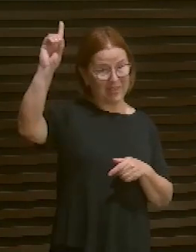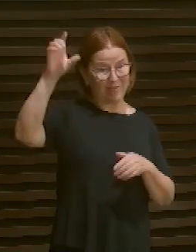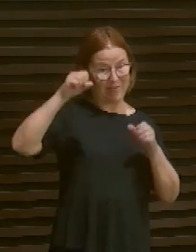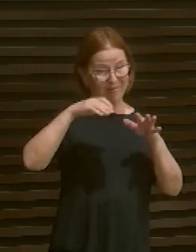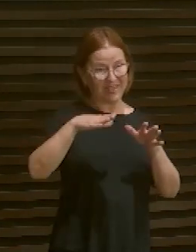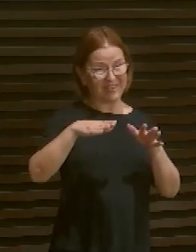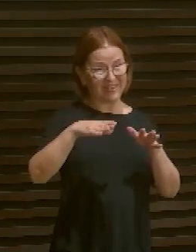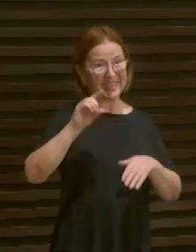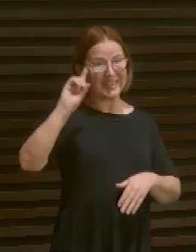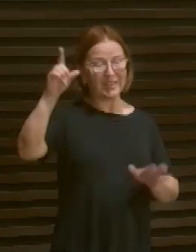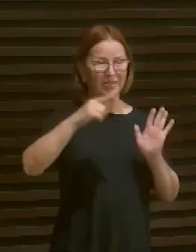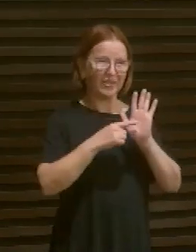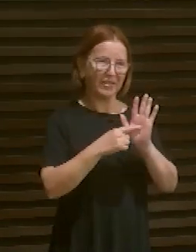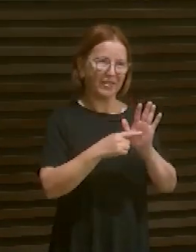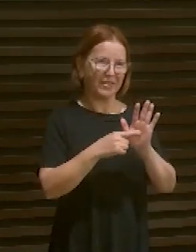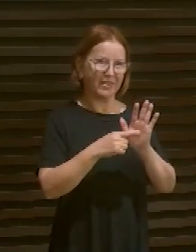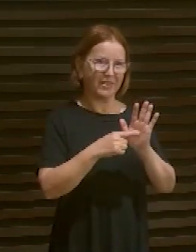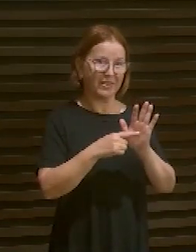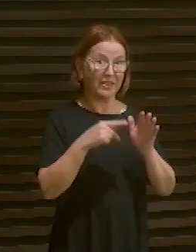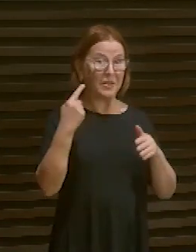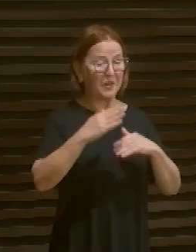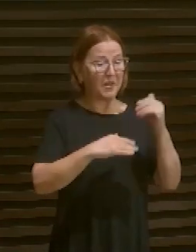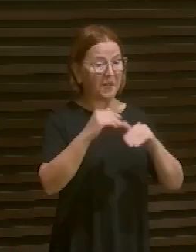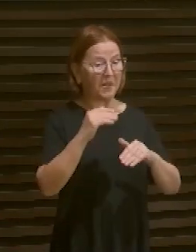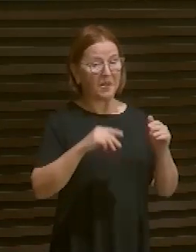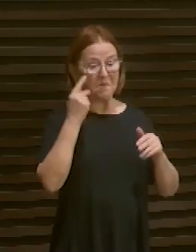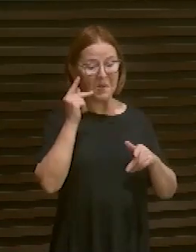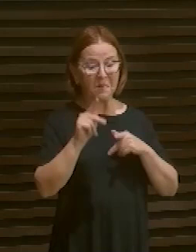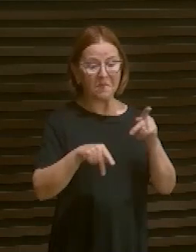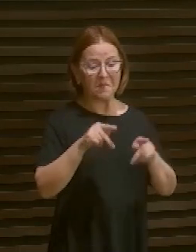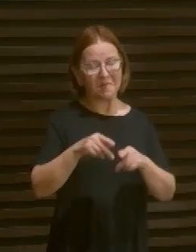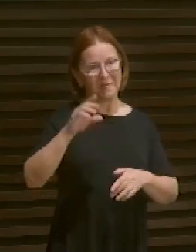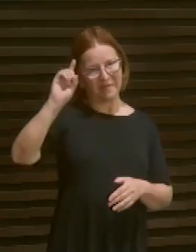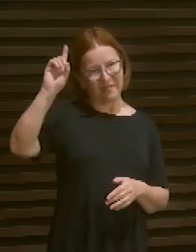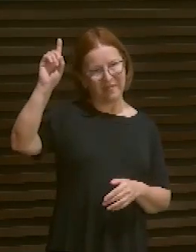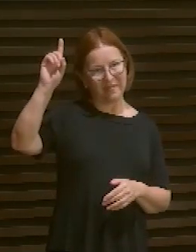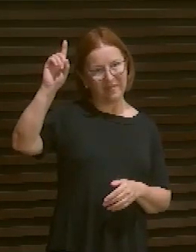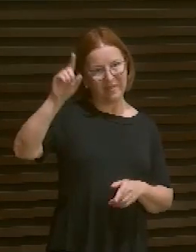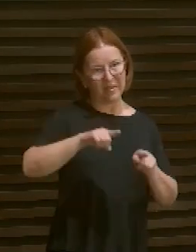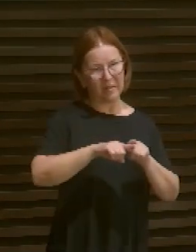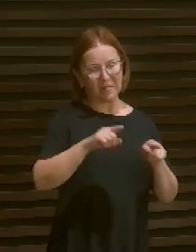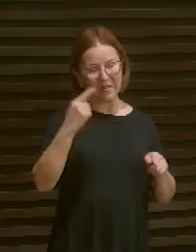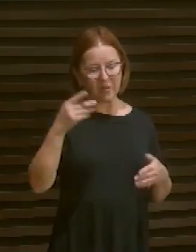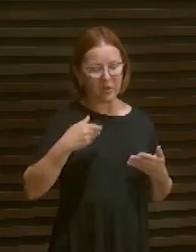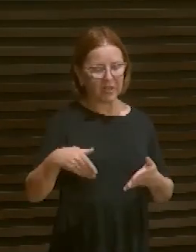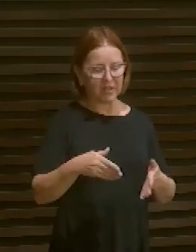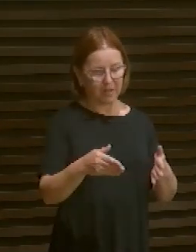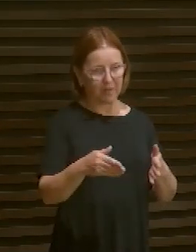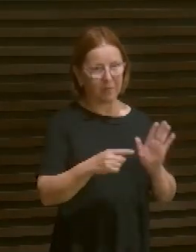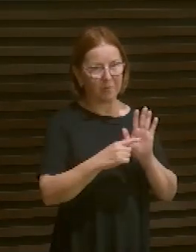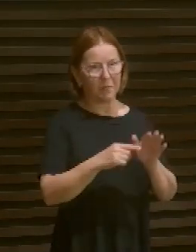Deus manifestou os seus feitos ao povo de Deus, mas o seu caminho a